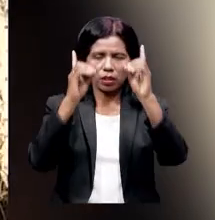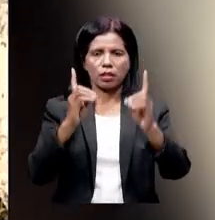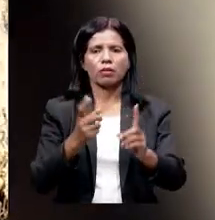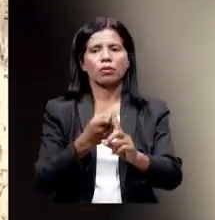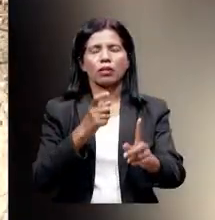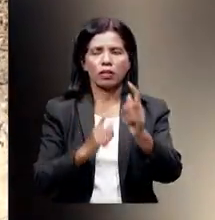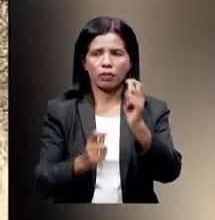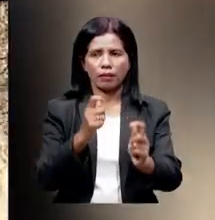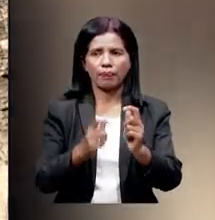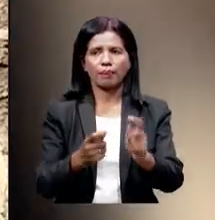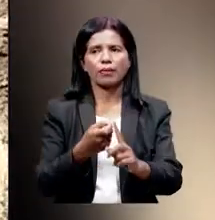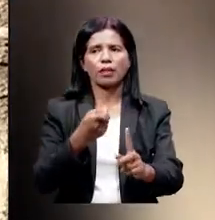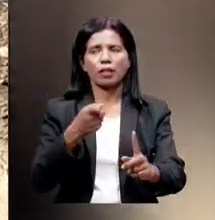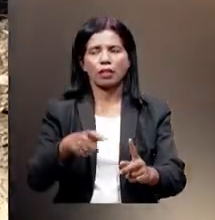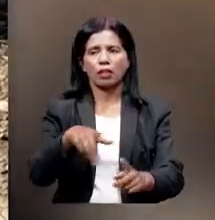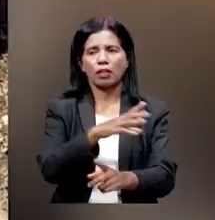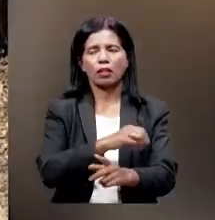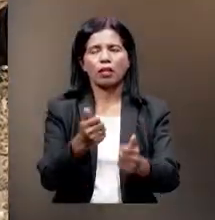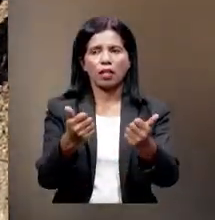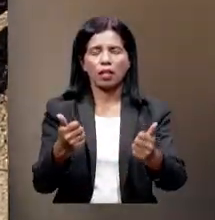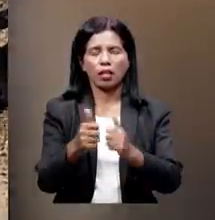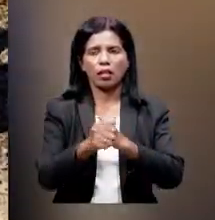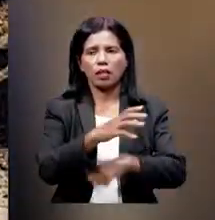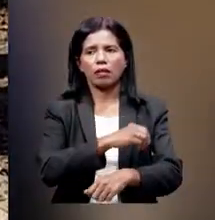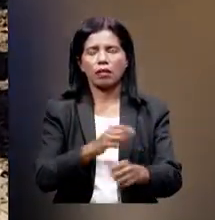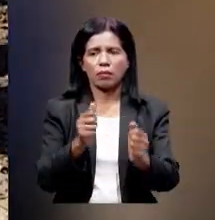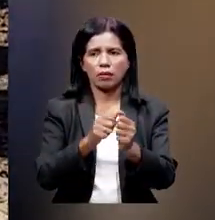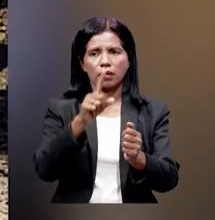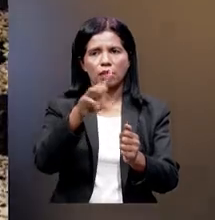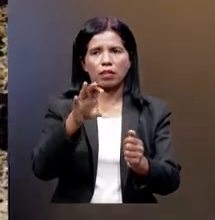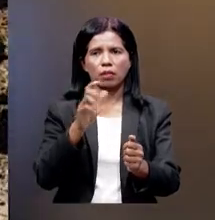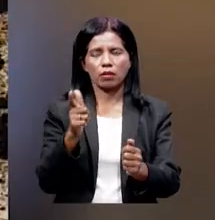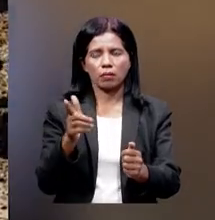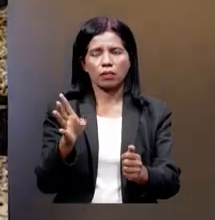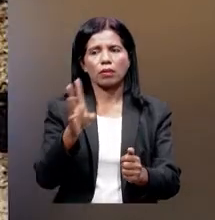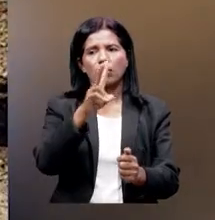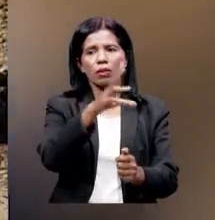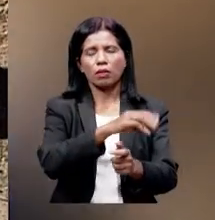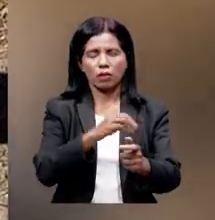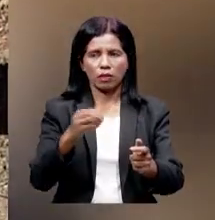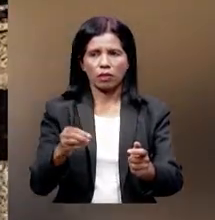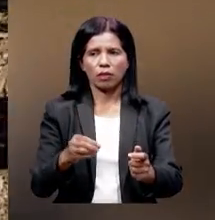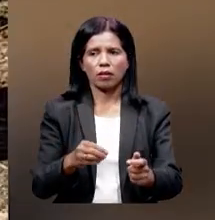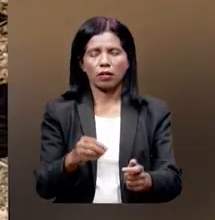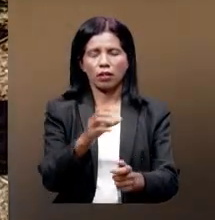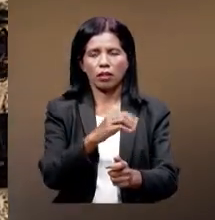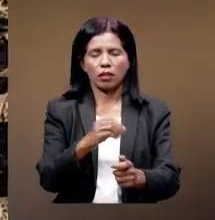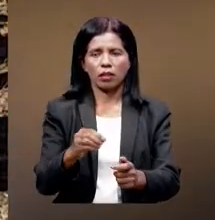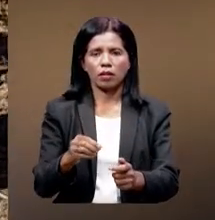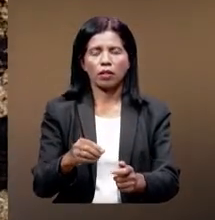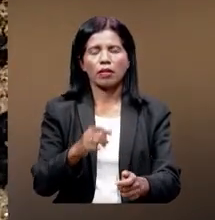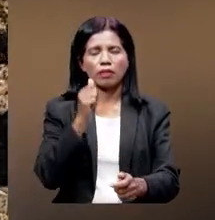Ia Código Penal Timor-Leste, artigo atusida hat dolorisi rua, kolia konoba infanticidio, katak inang nebe oho